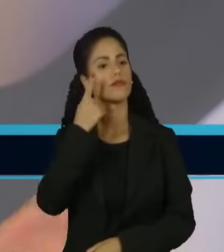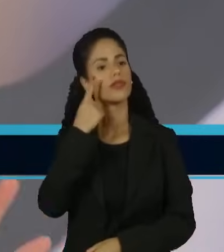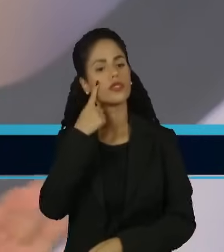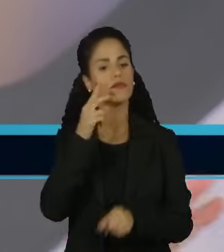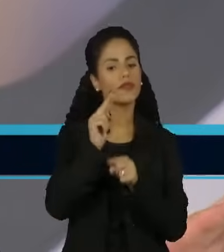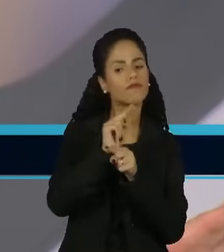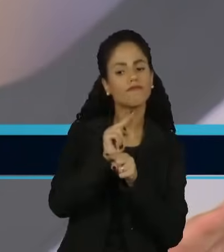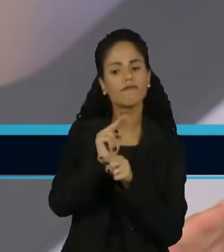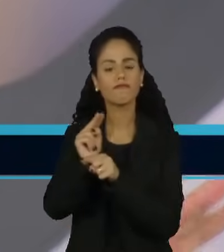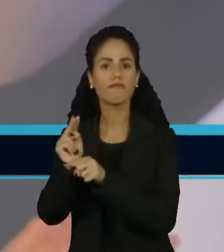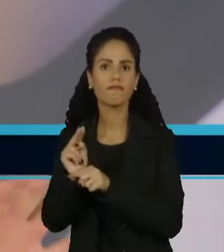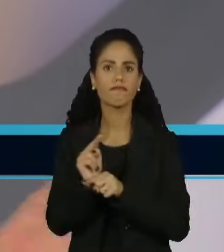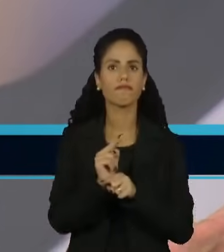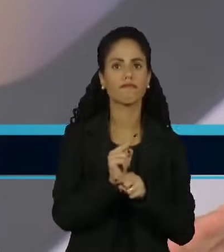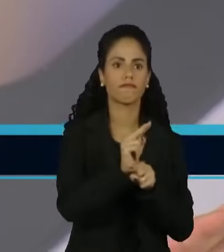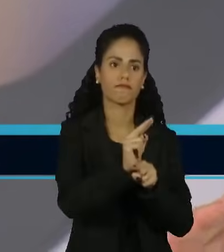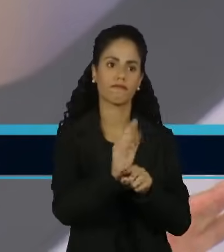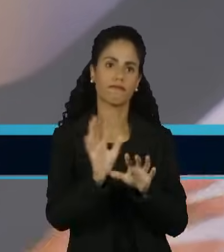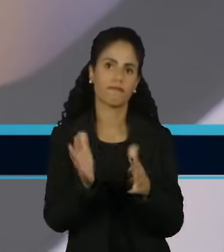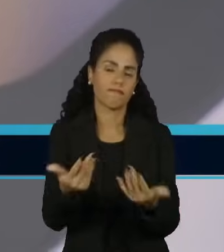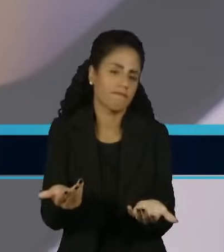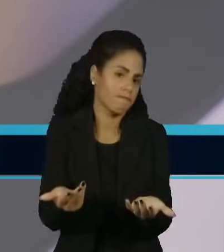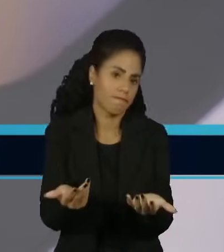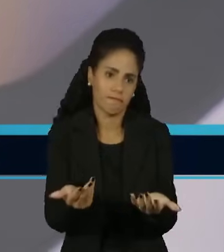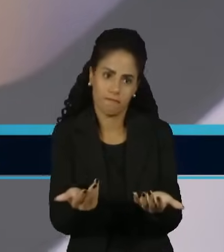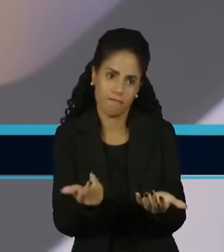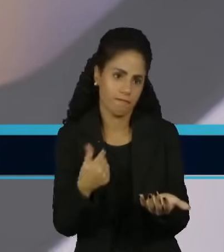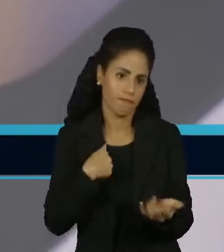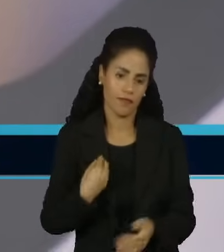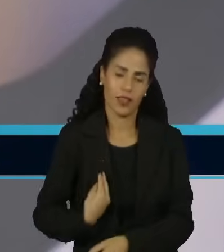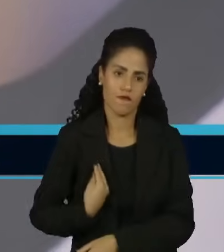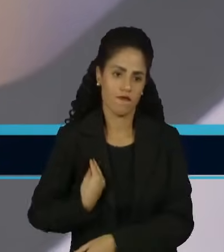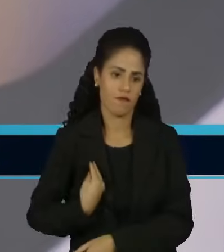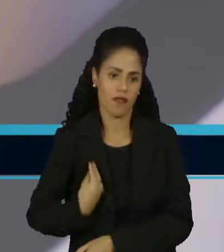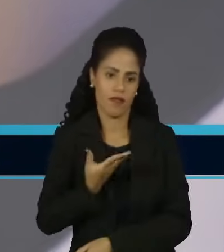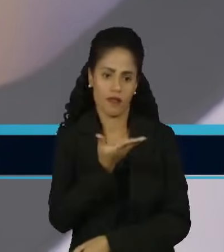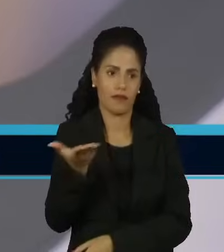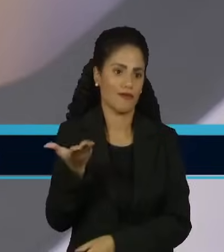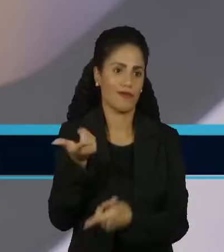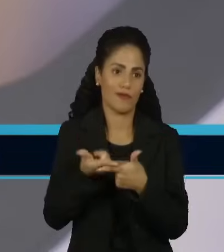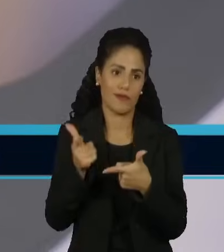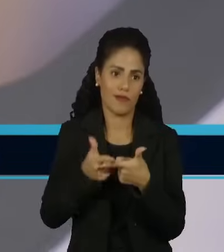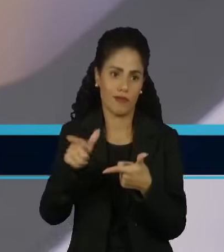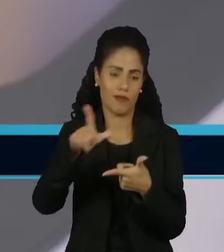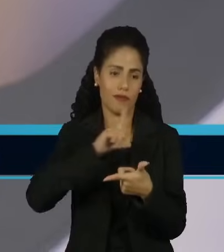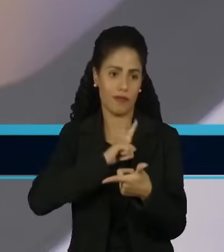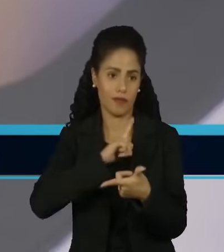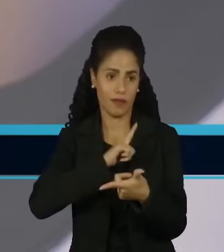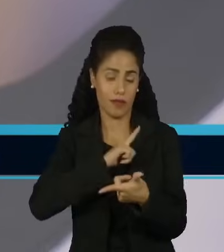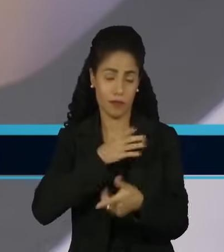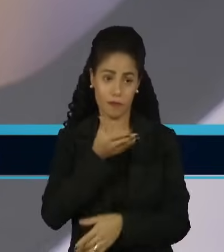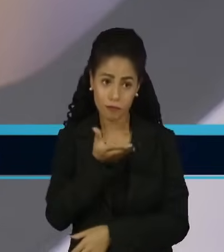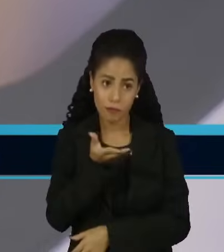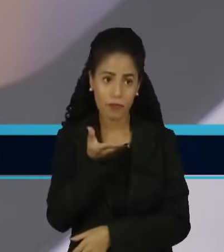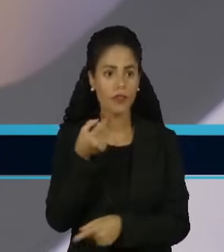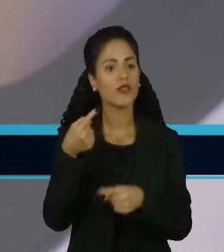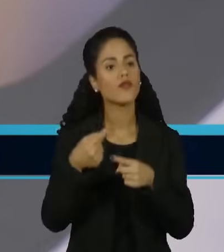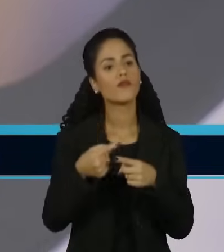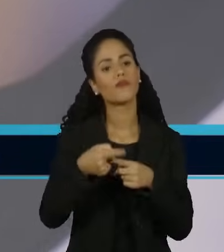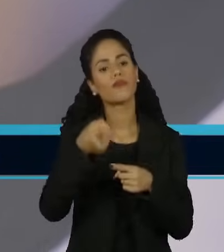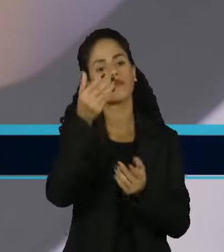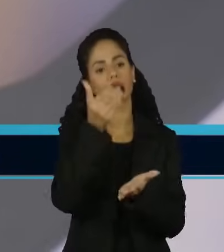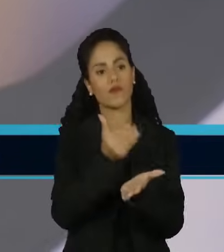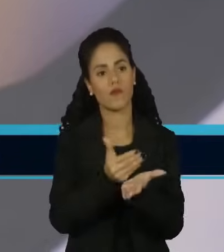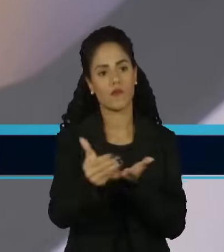Não, de boa fé, a gente não pode viver numa situação como essa. A alegação inicial